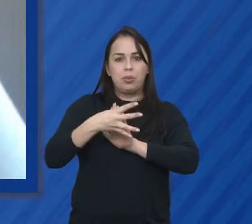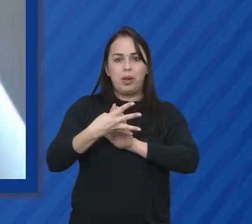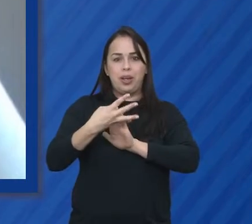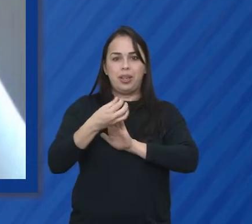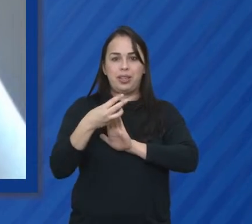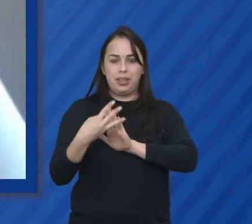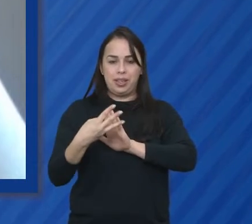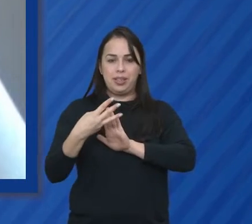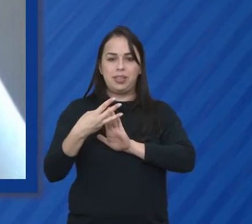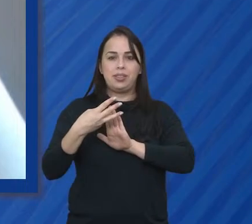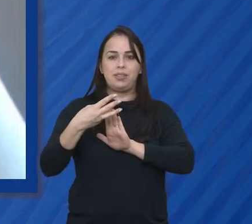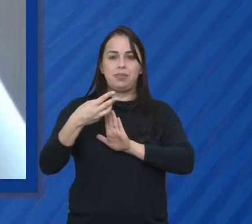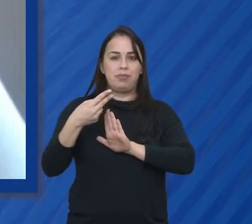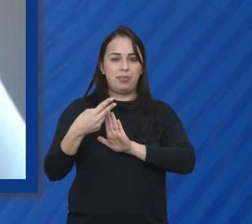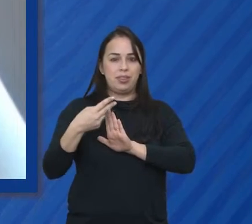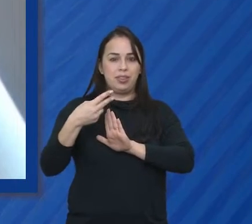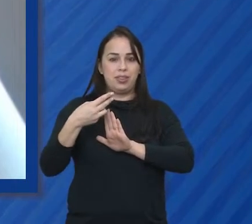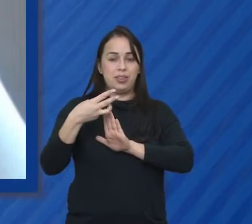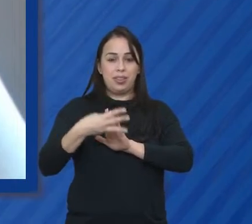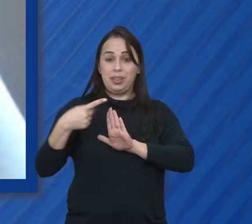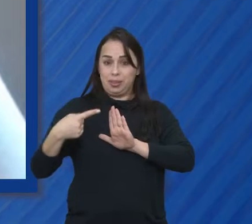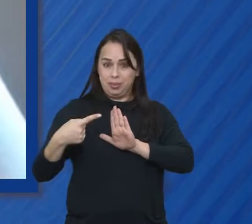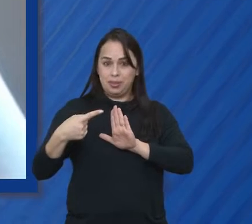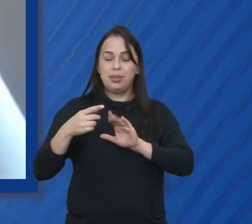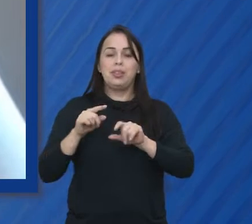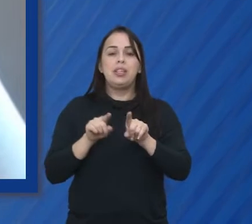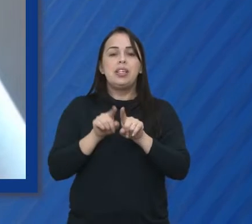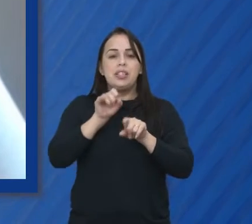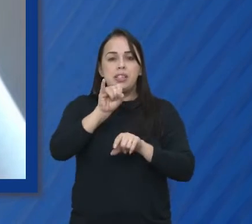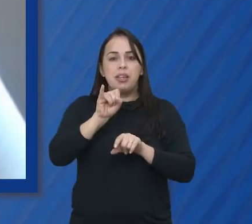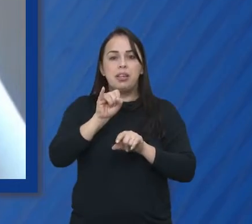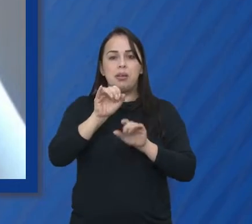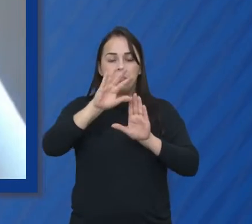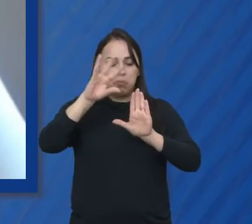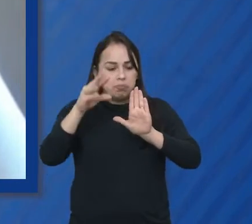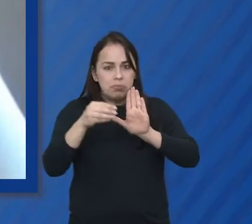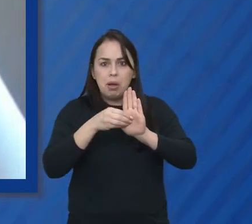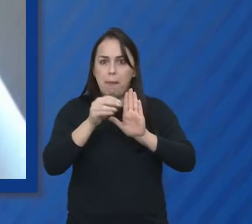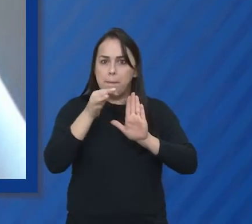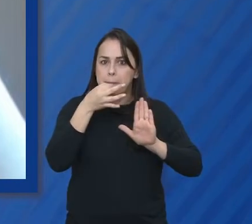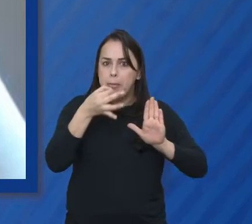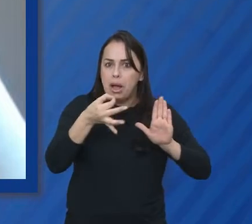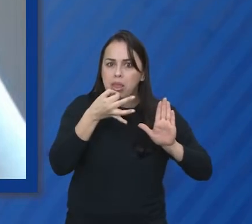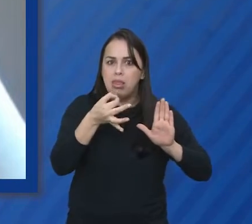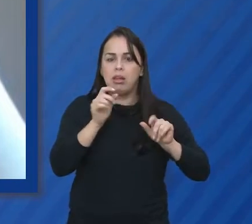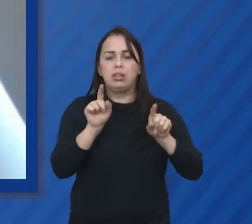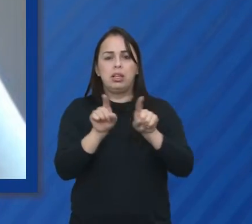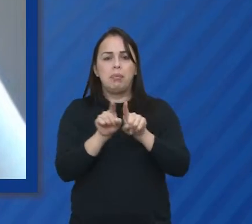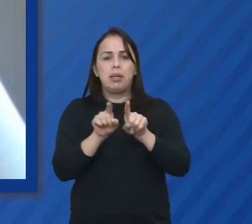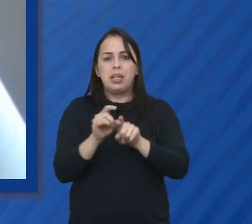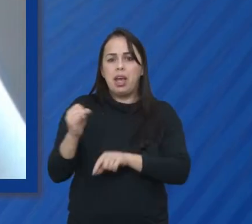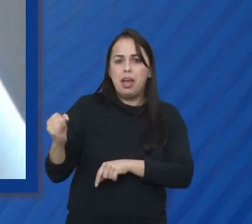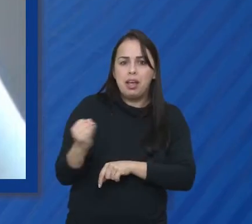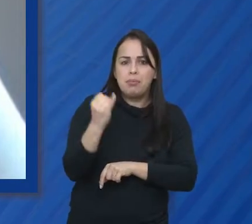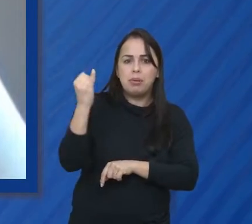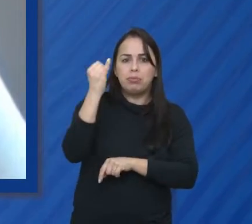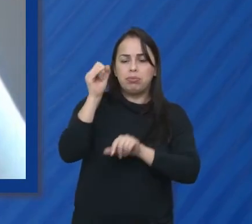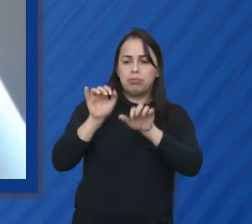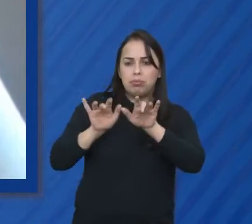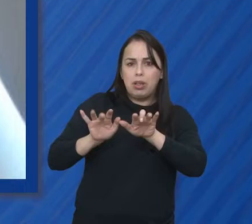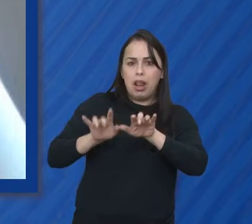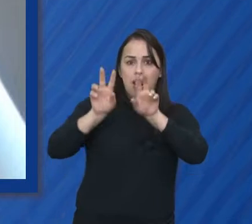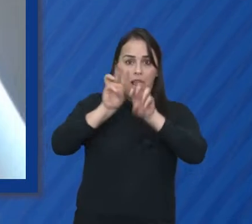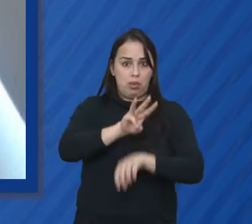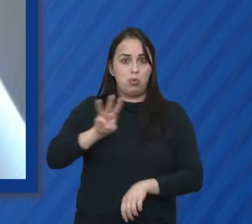lei 4331 de 2021, e se puderem dar as contribuições de vocês, dizerem da relevância, lá